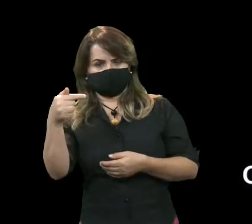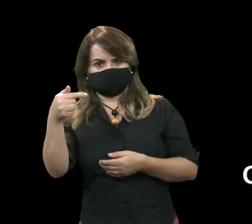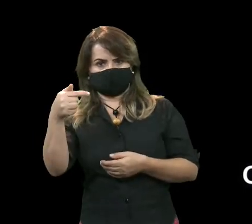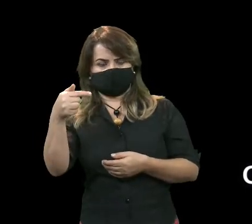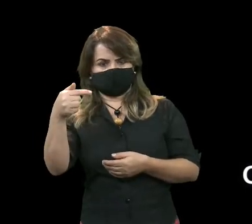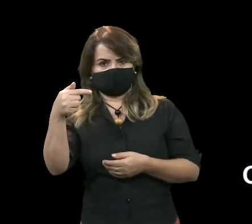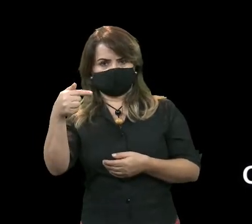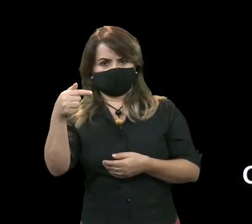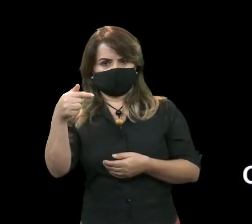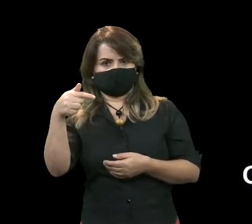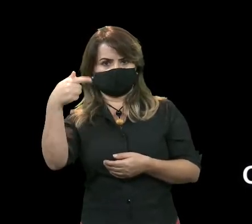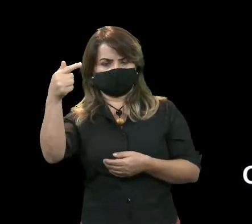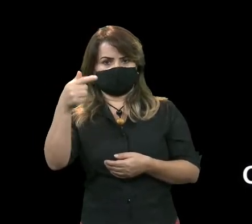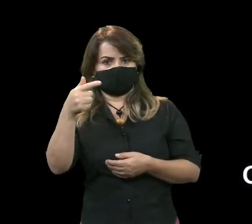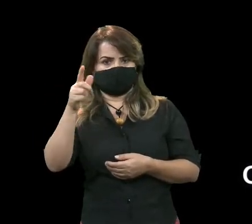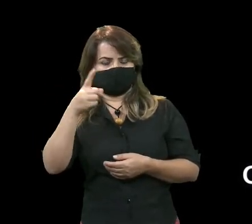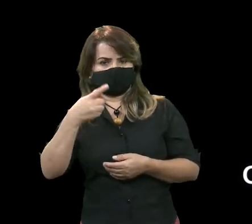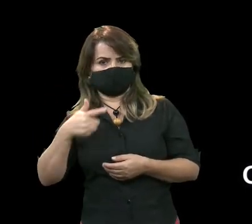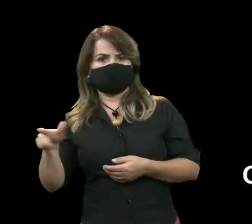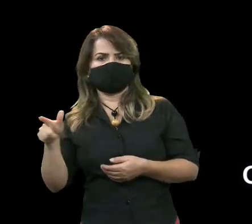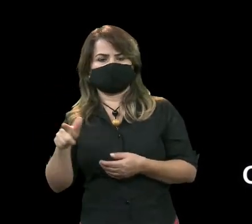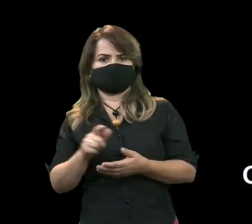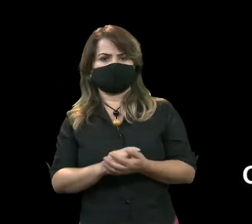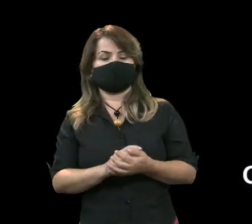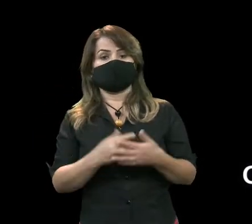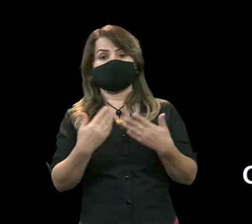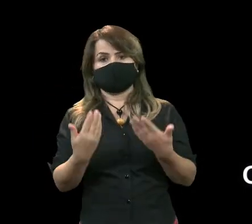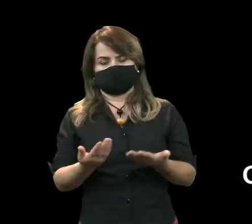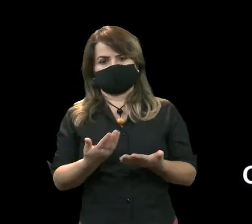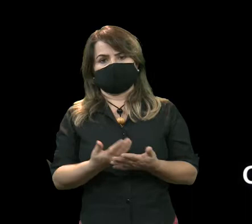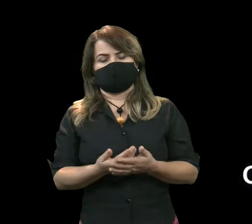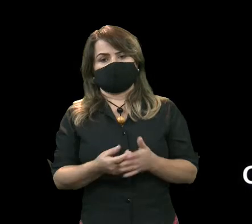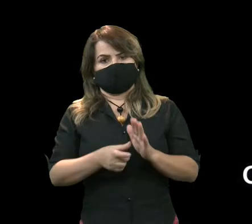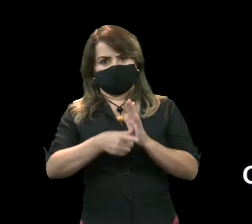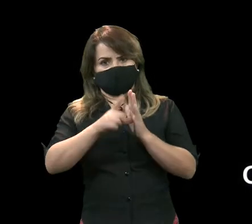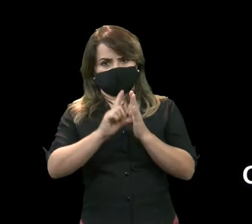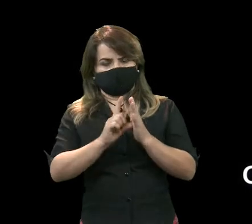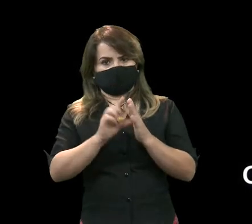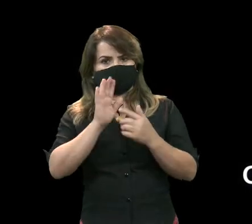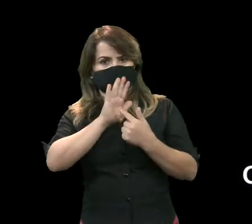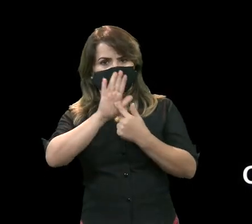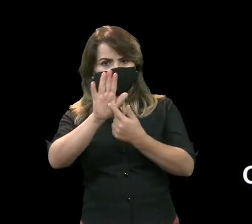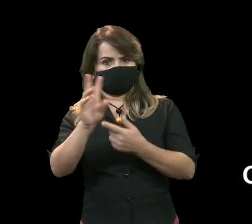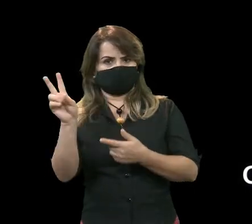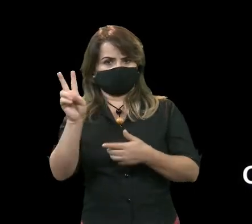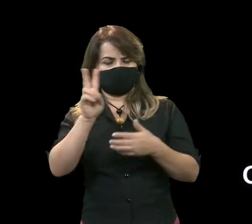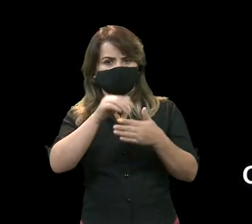Então, a primeira questão, antes de manifestar meu voto, depois Vossa Excelência só confirma ao final.